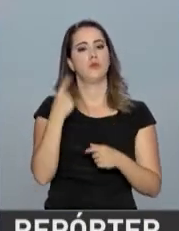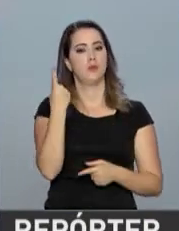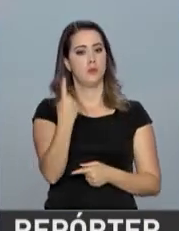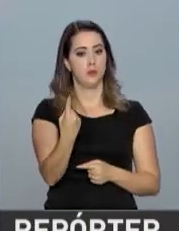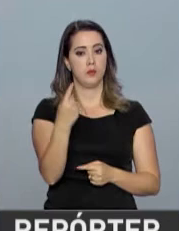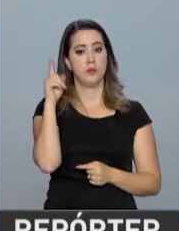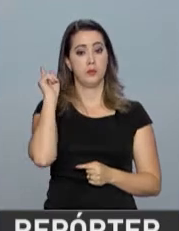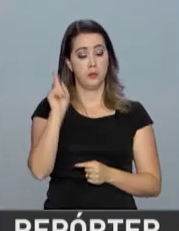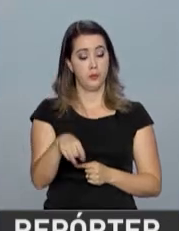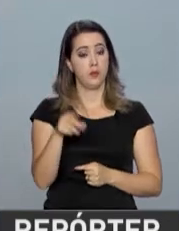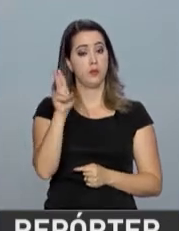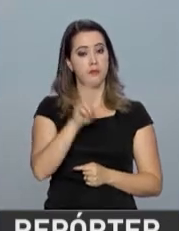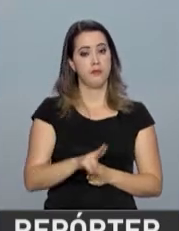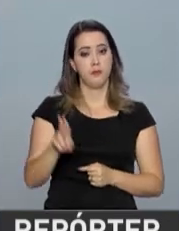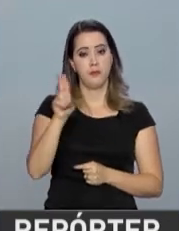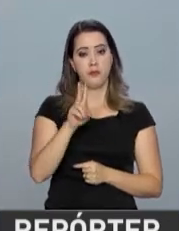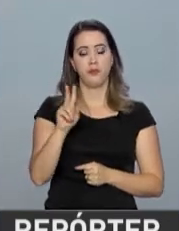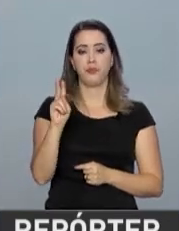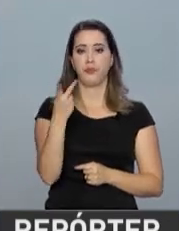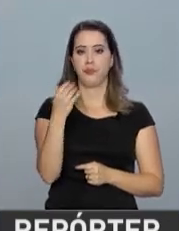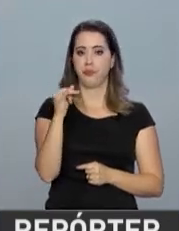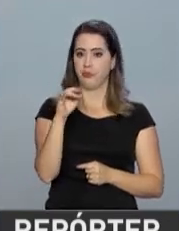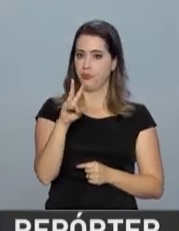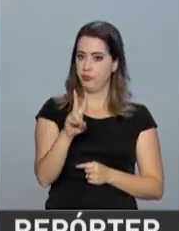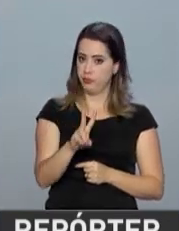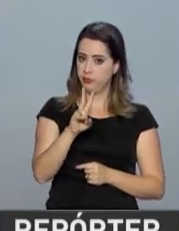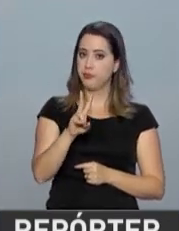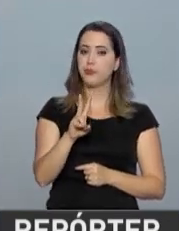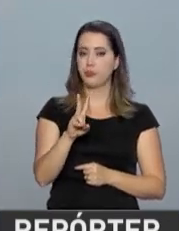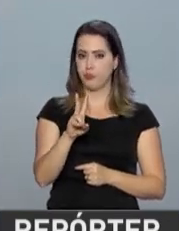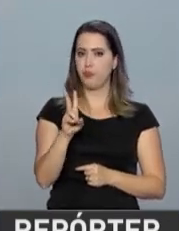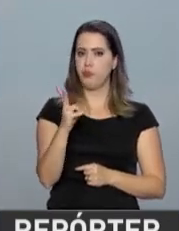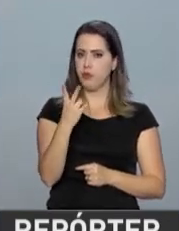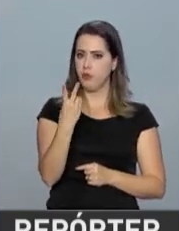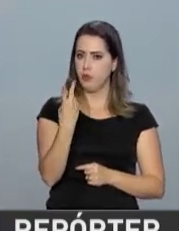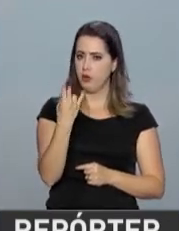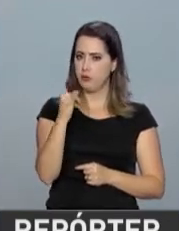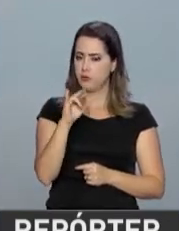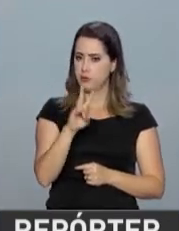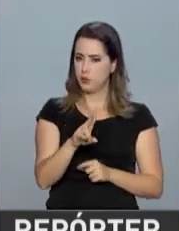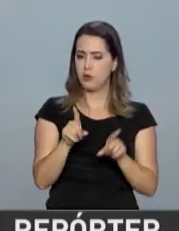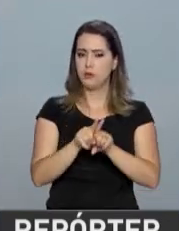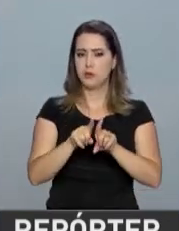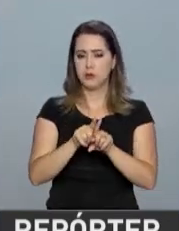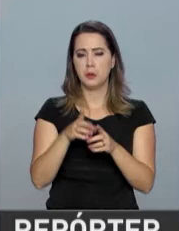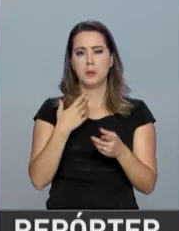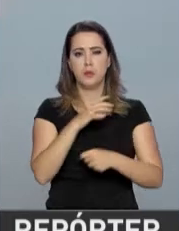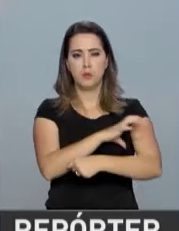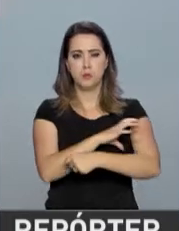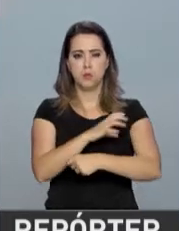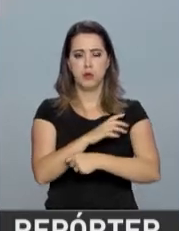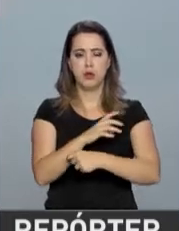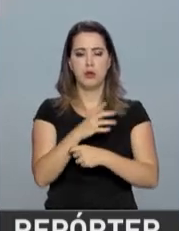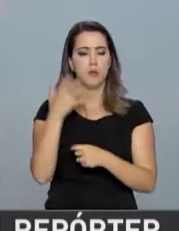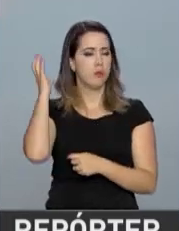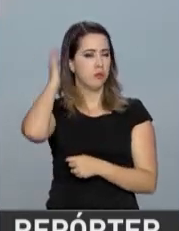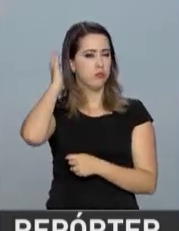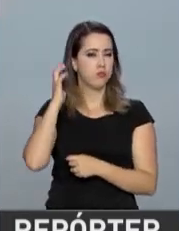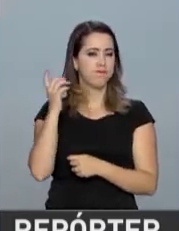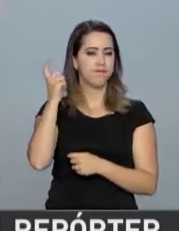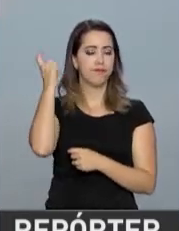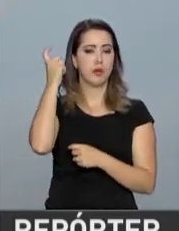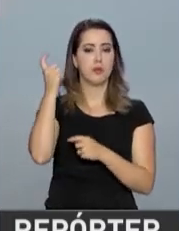um deles é usado no tratamento do hiv ainda substâncias indicadas para pressão alta rino